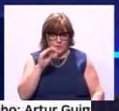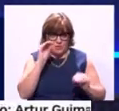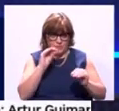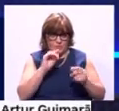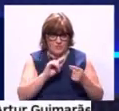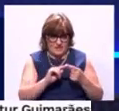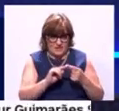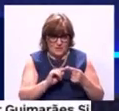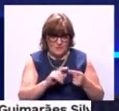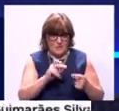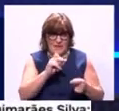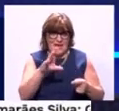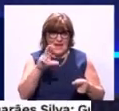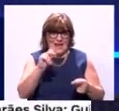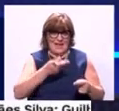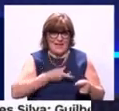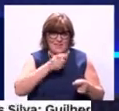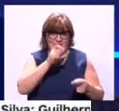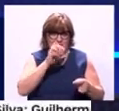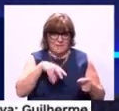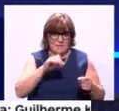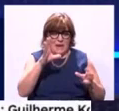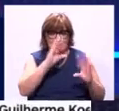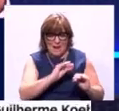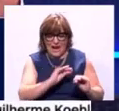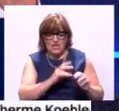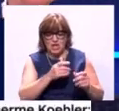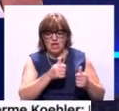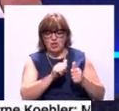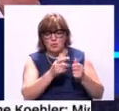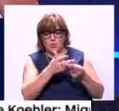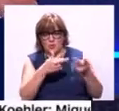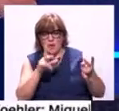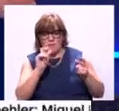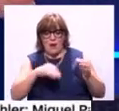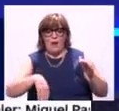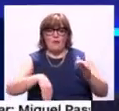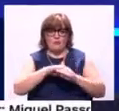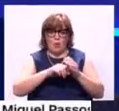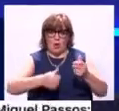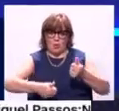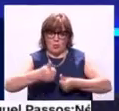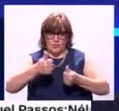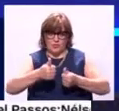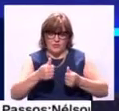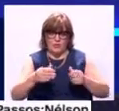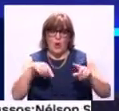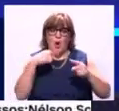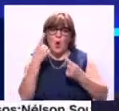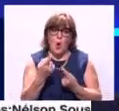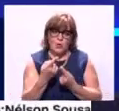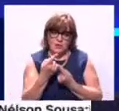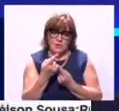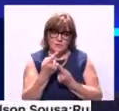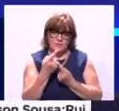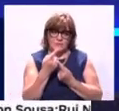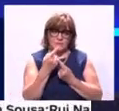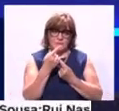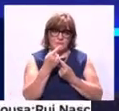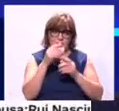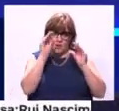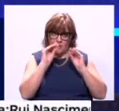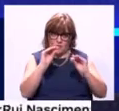formação, academia, formação. Mais modalidades e um futebol competitivo. Outra vertente, que